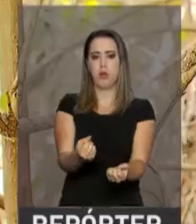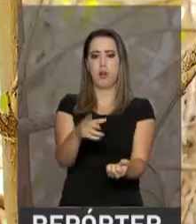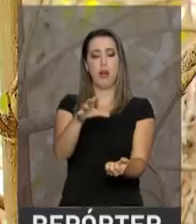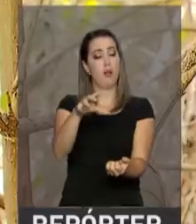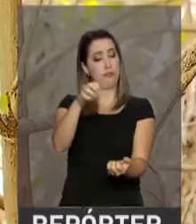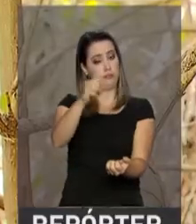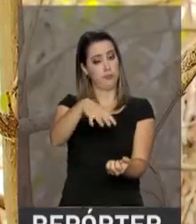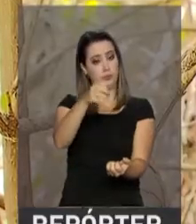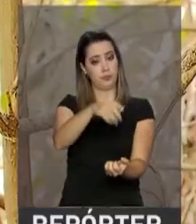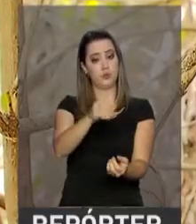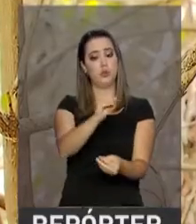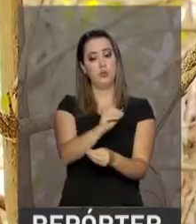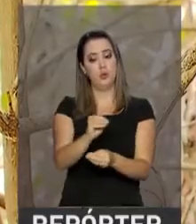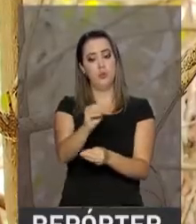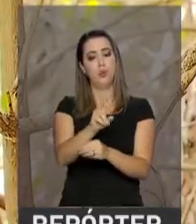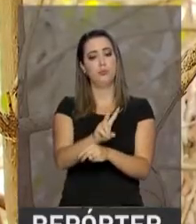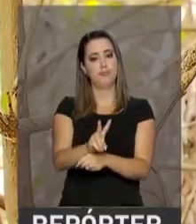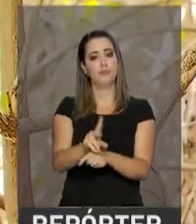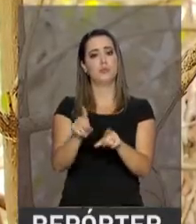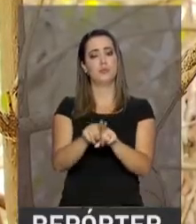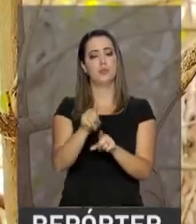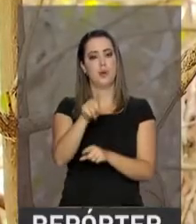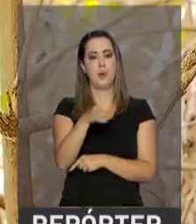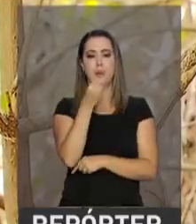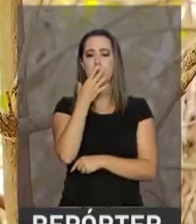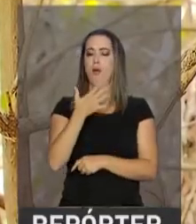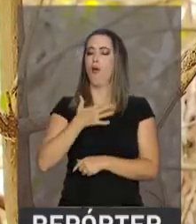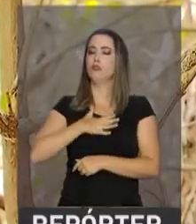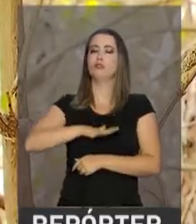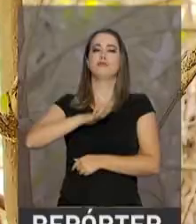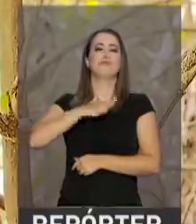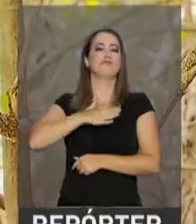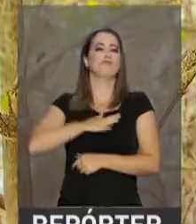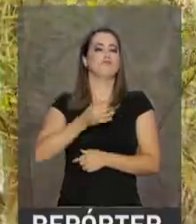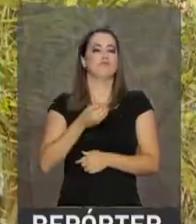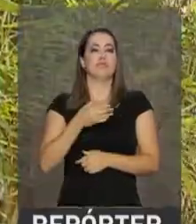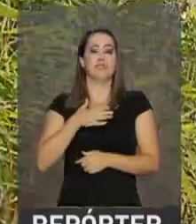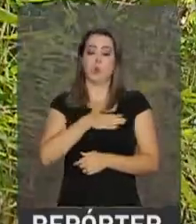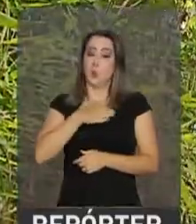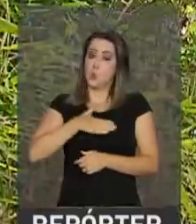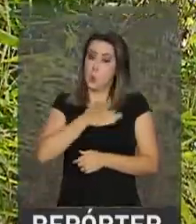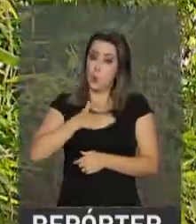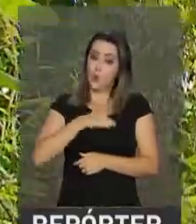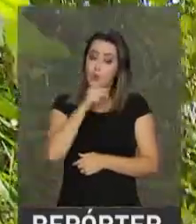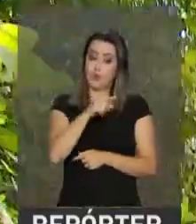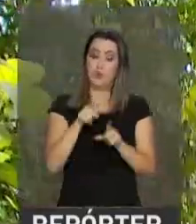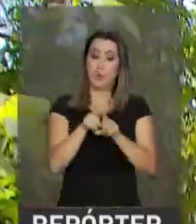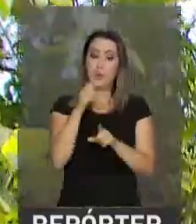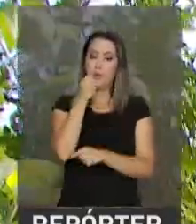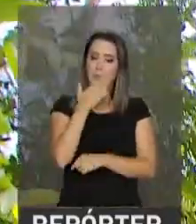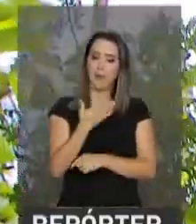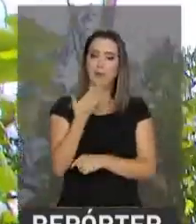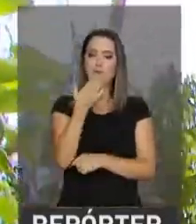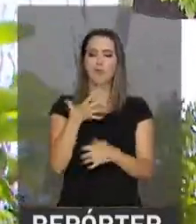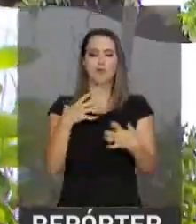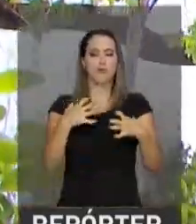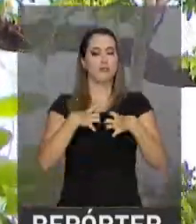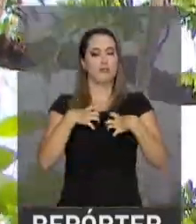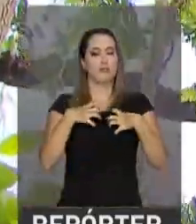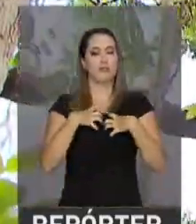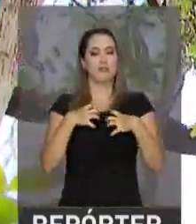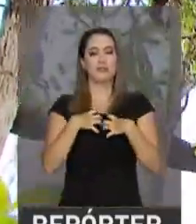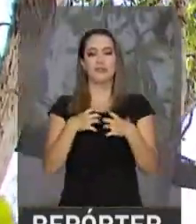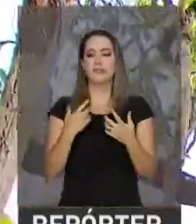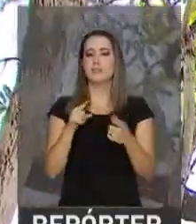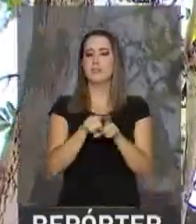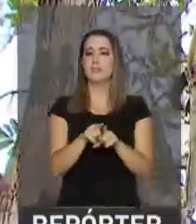É trabalhoso, mas é muito gostoso, é muito agradável. Olha o local que nós estamos. Realmente transmite uma sensação de coisa